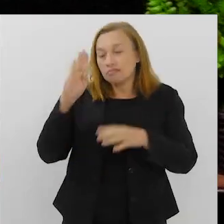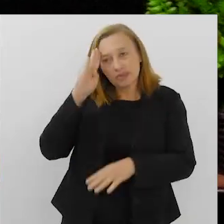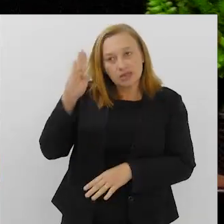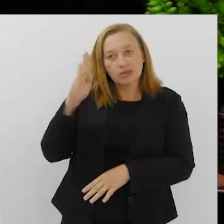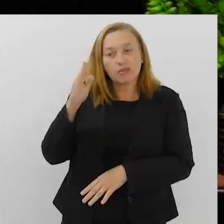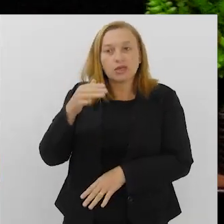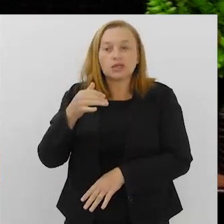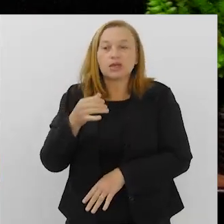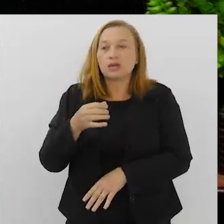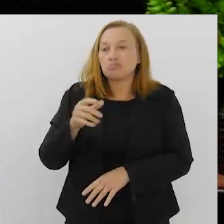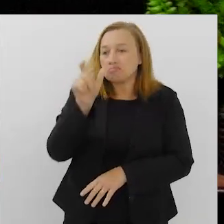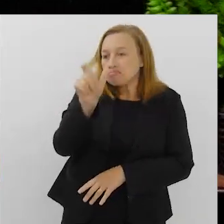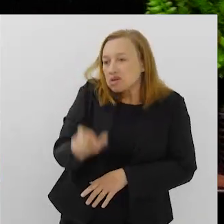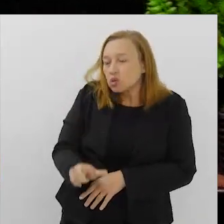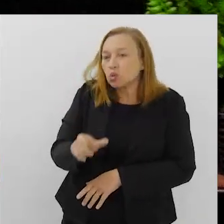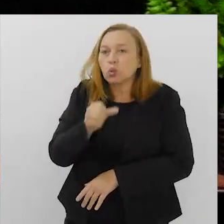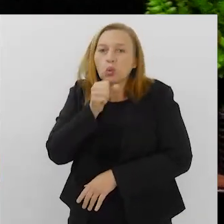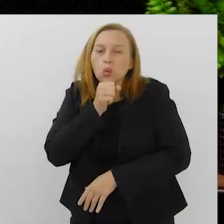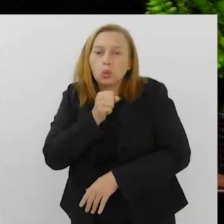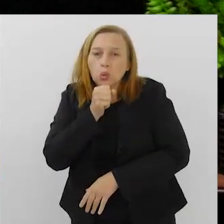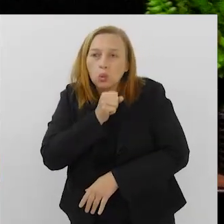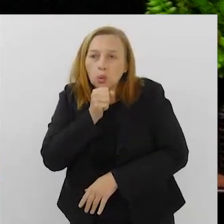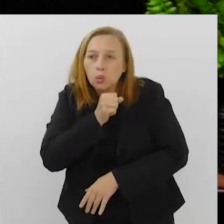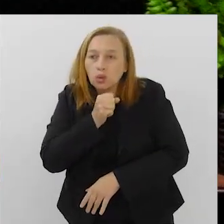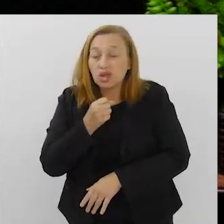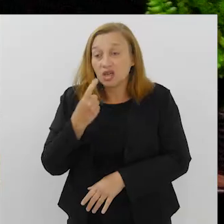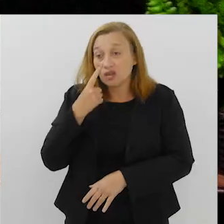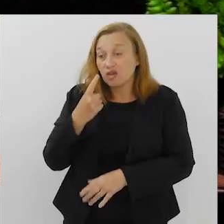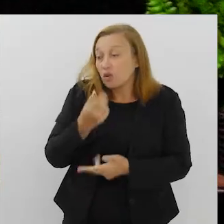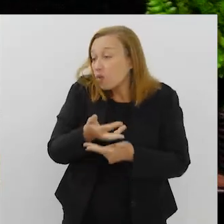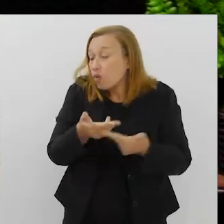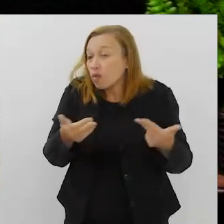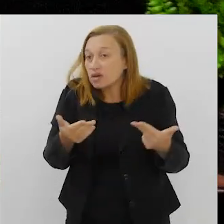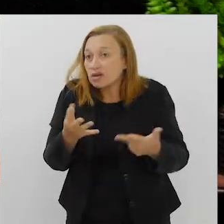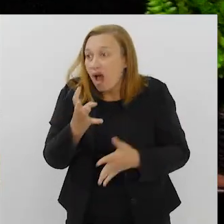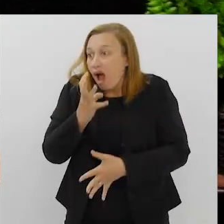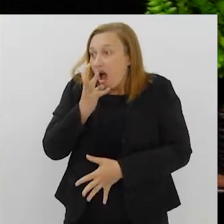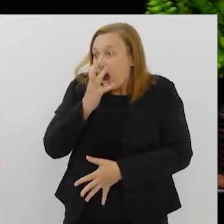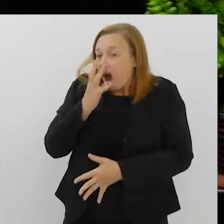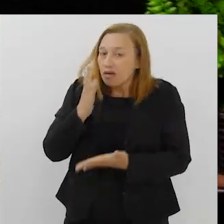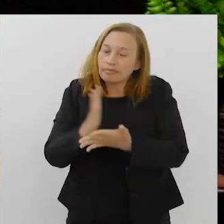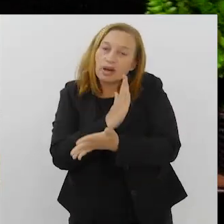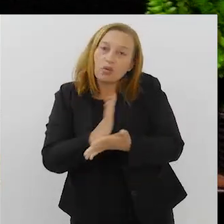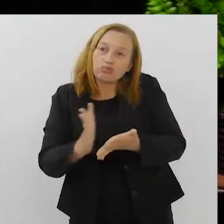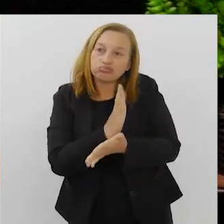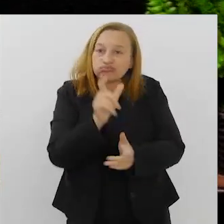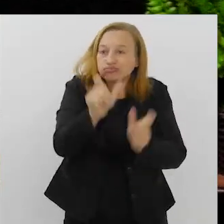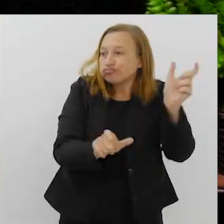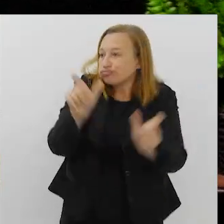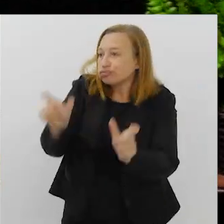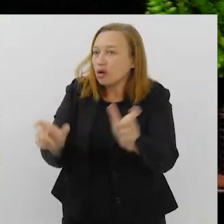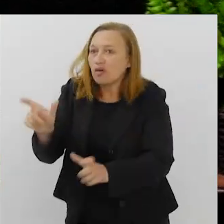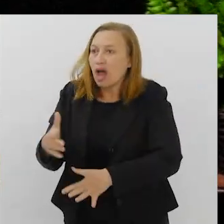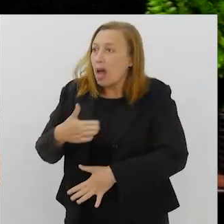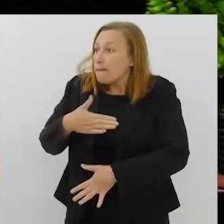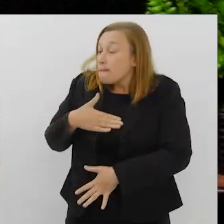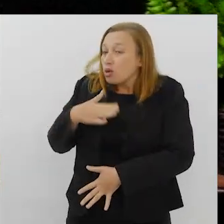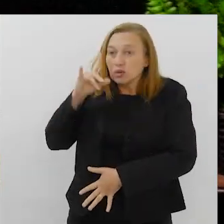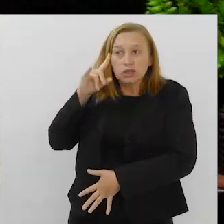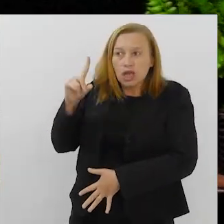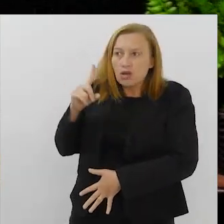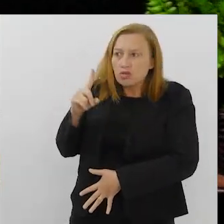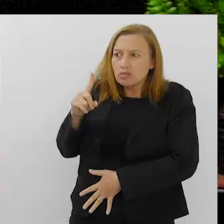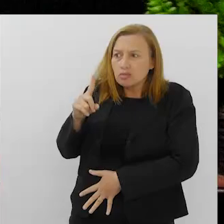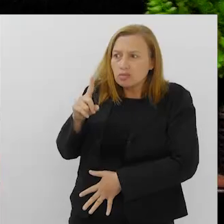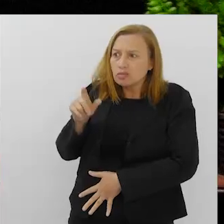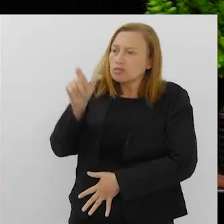velhice, né? A gente já vê coisas extraordinárias, assim, né, para algumas pessoas, que inclusive, meu Deus, é